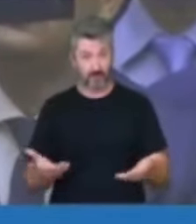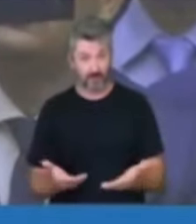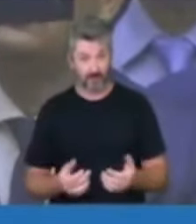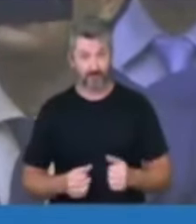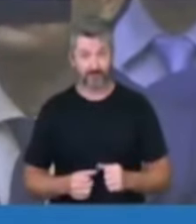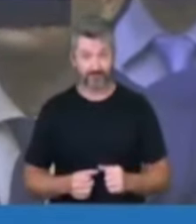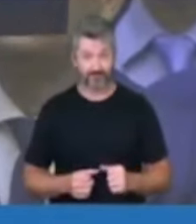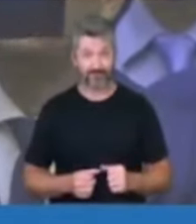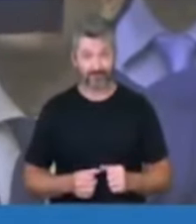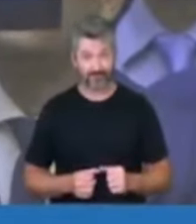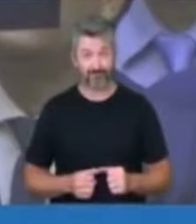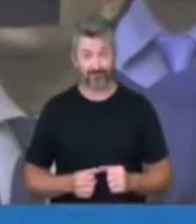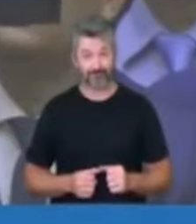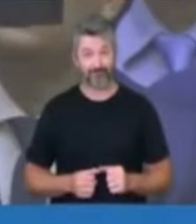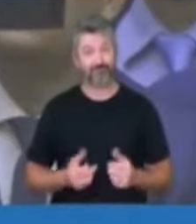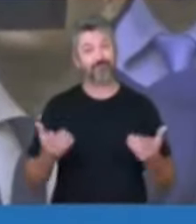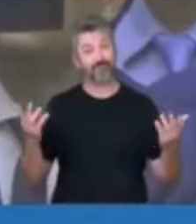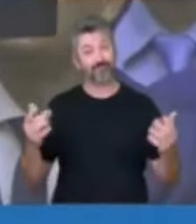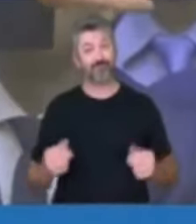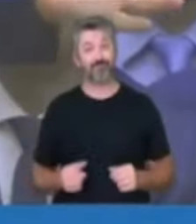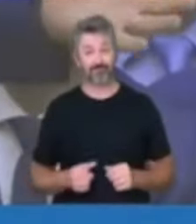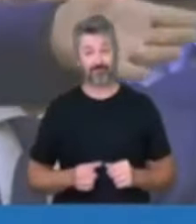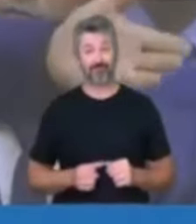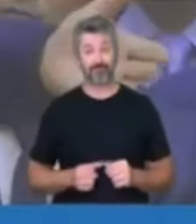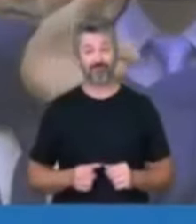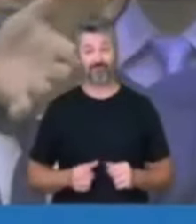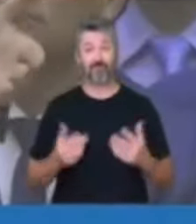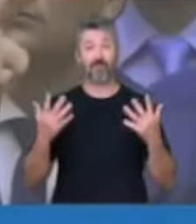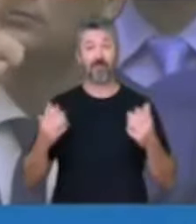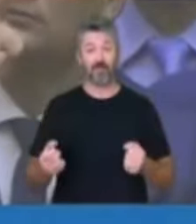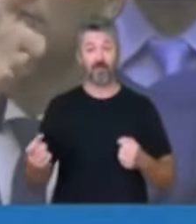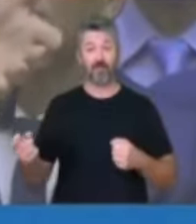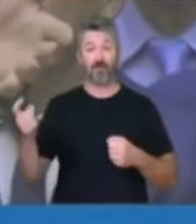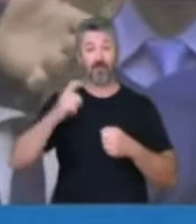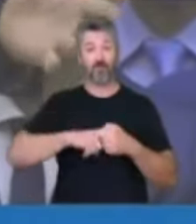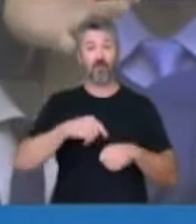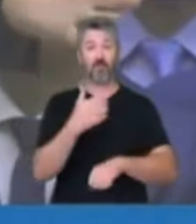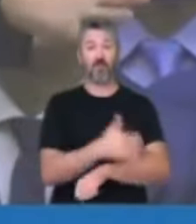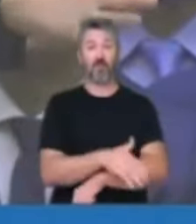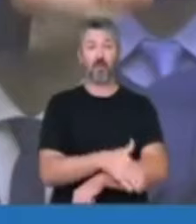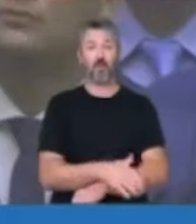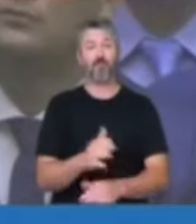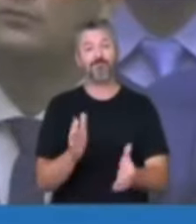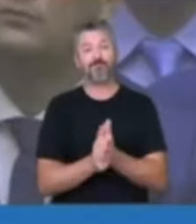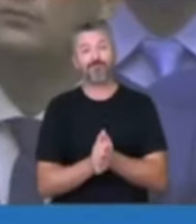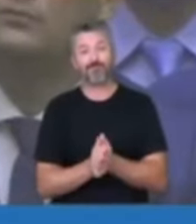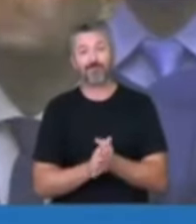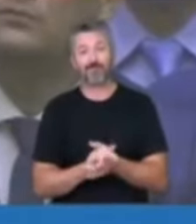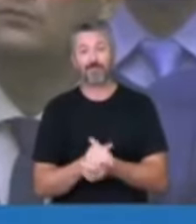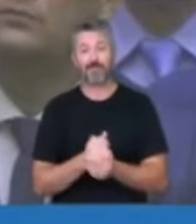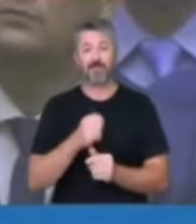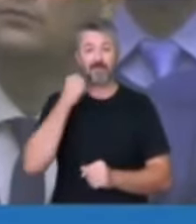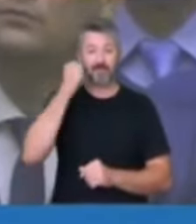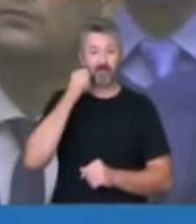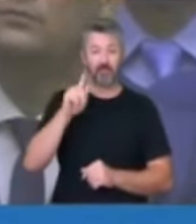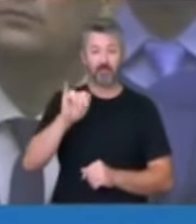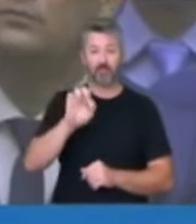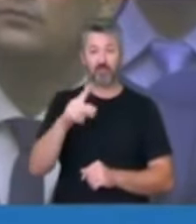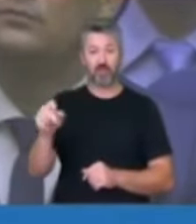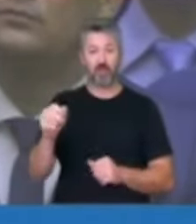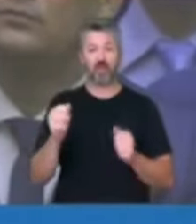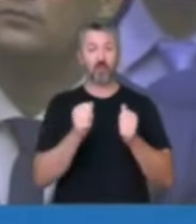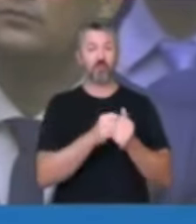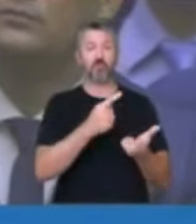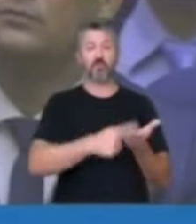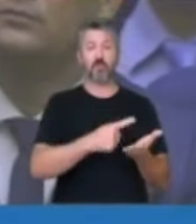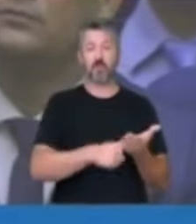caros Pois é vamos todos retornar pra Rua Senador Girão junto com outros senadores tá marcando